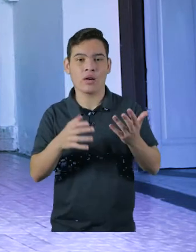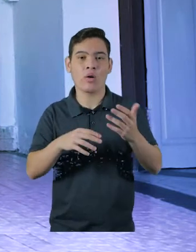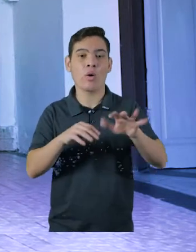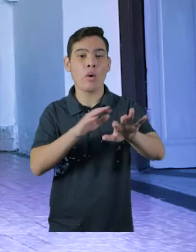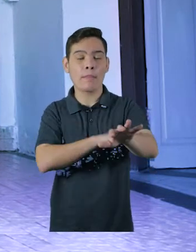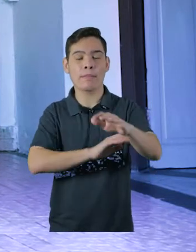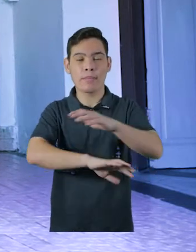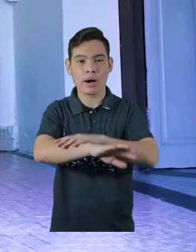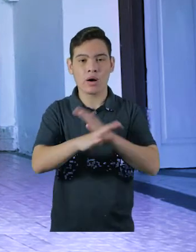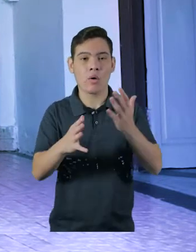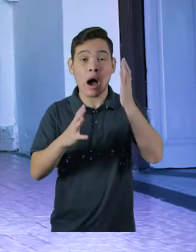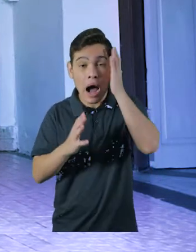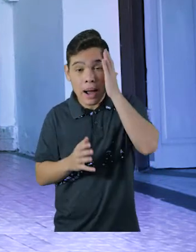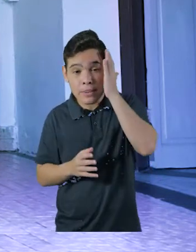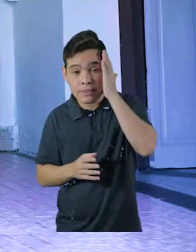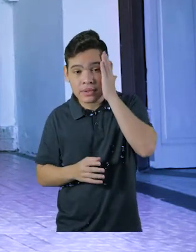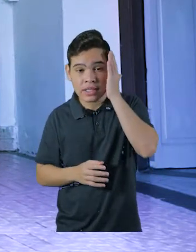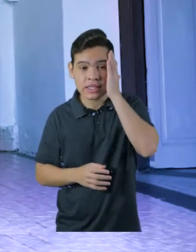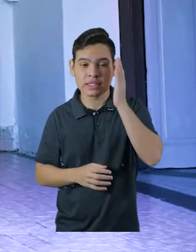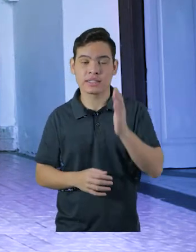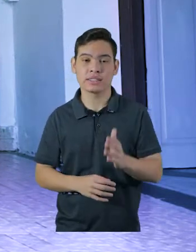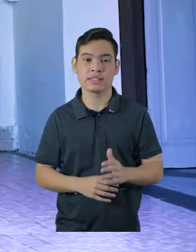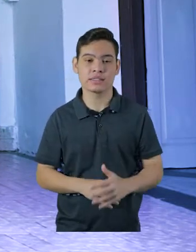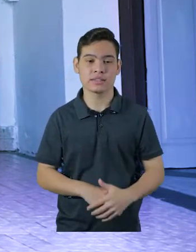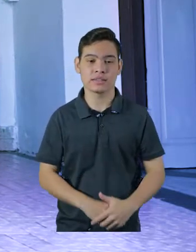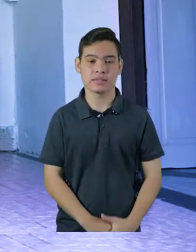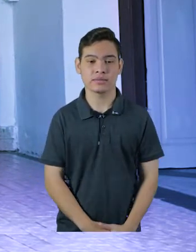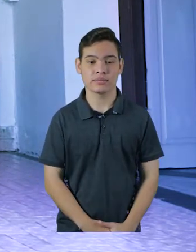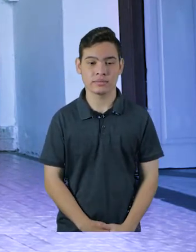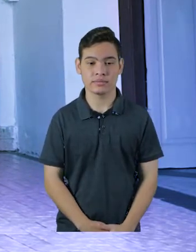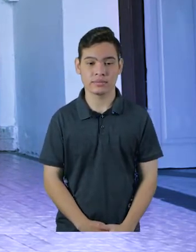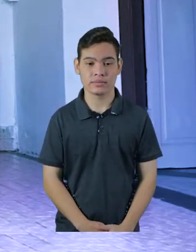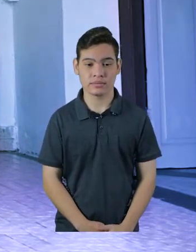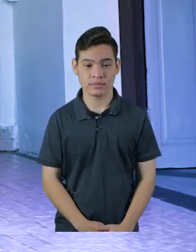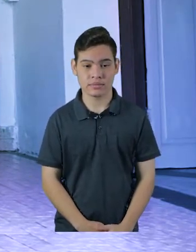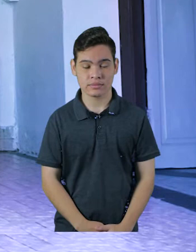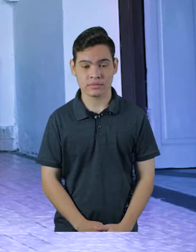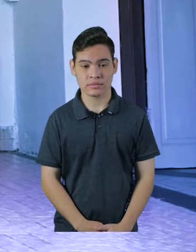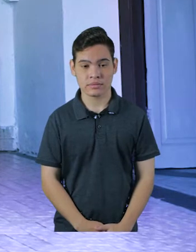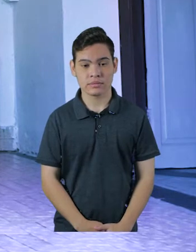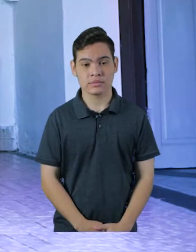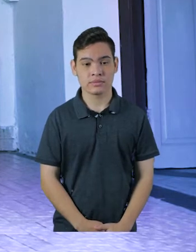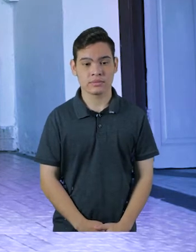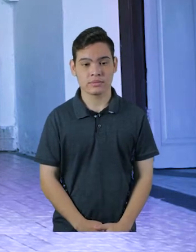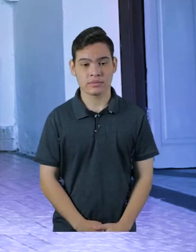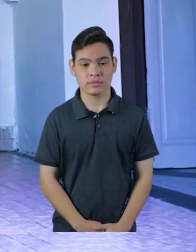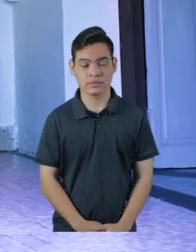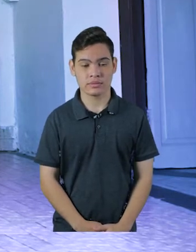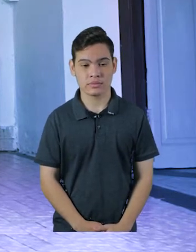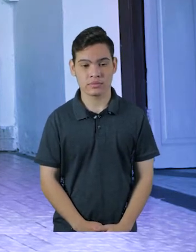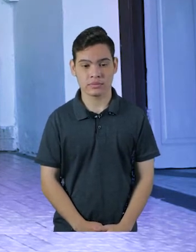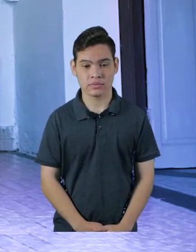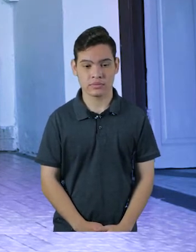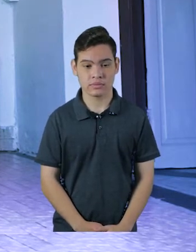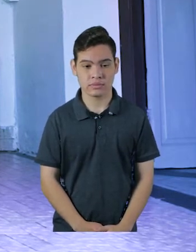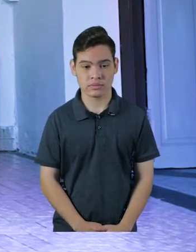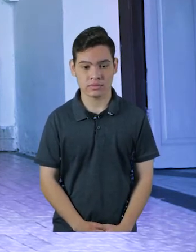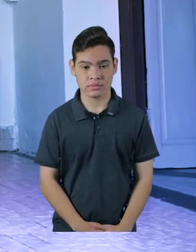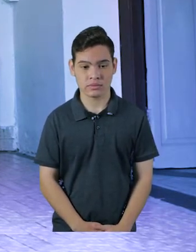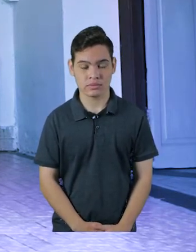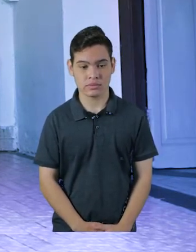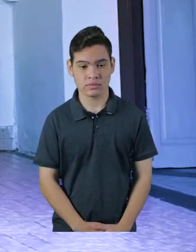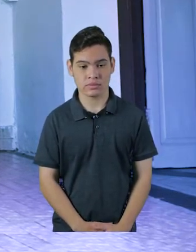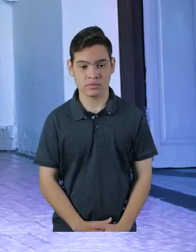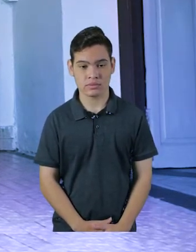de cabeça, se for um objeto maior, que tem mais, ele próprio mais peso para te sustentar.